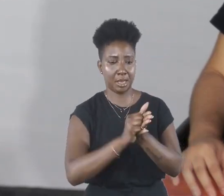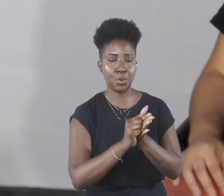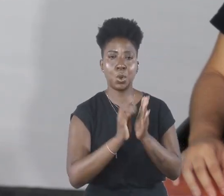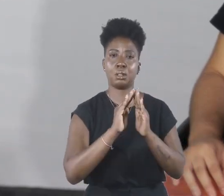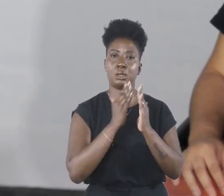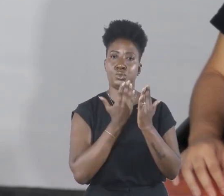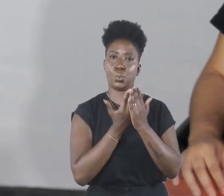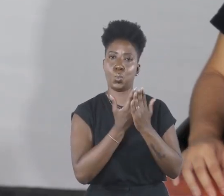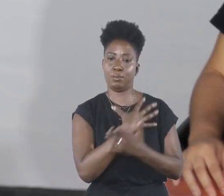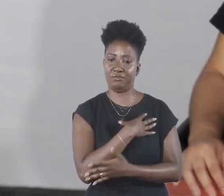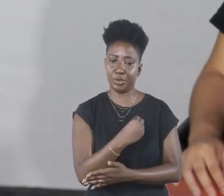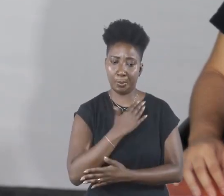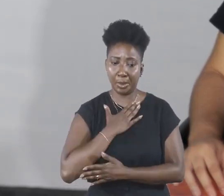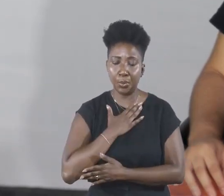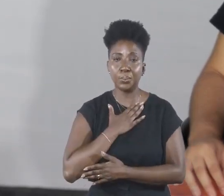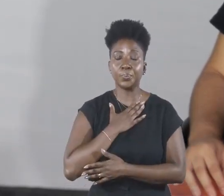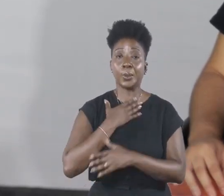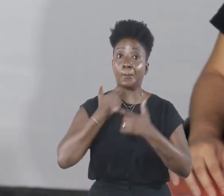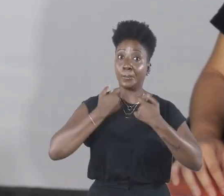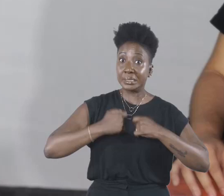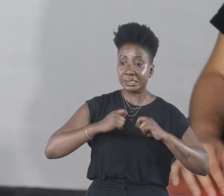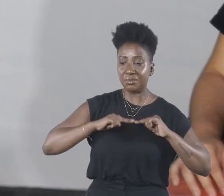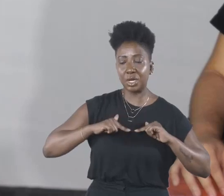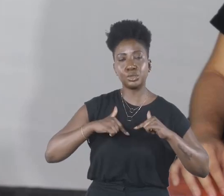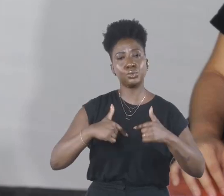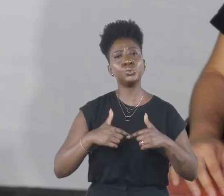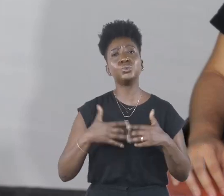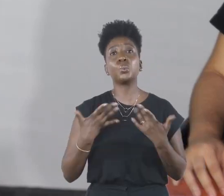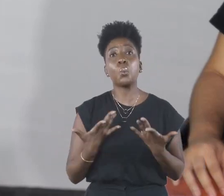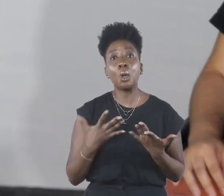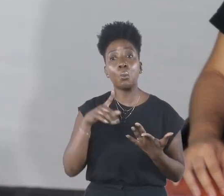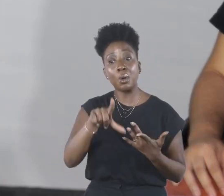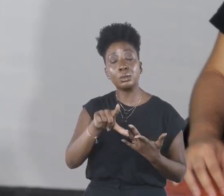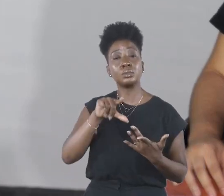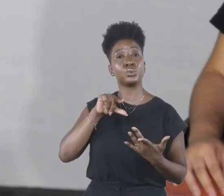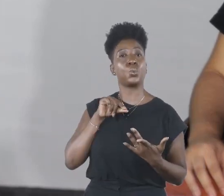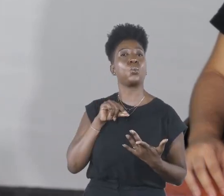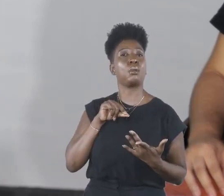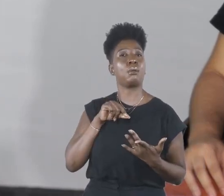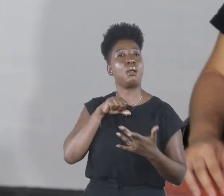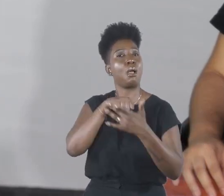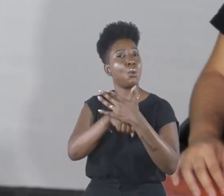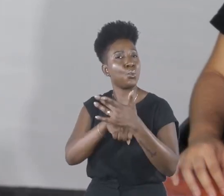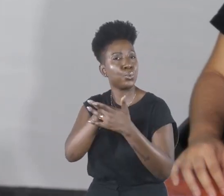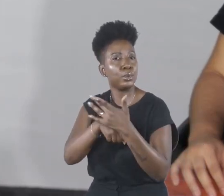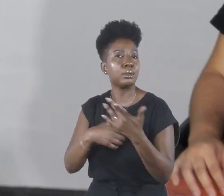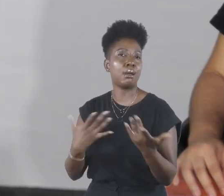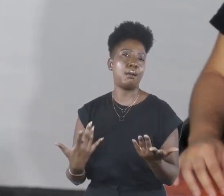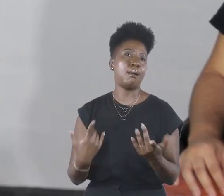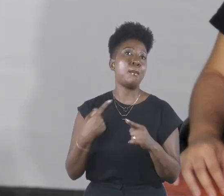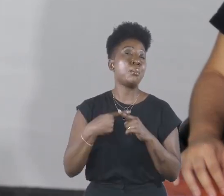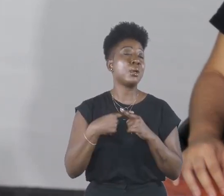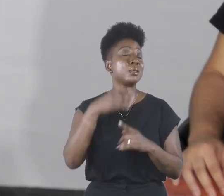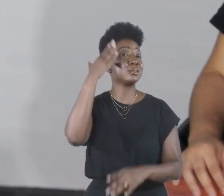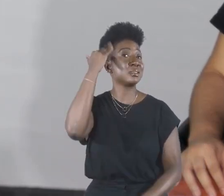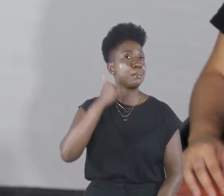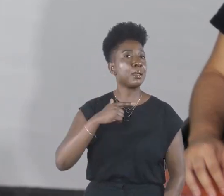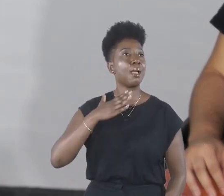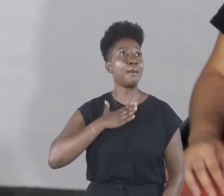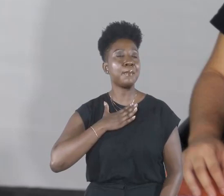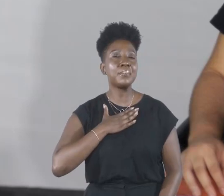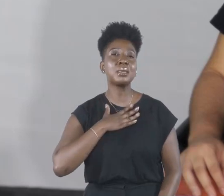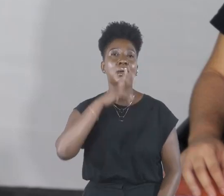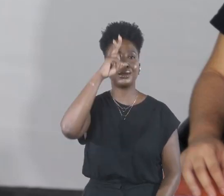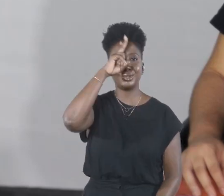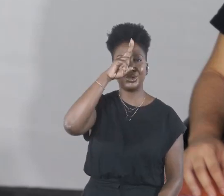escola. Então, eu precisava tomar uma decisão. Qual decisão? Entrar na luta. Porque quem sabe a história